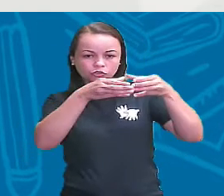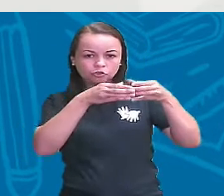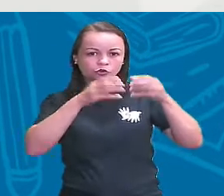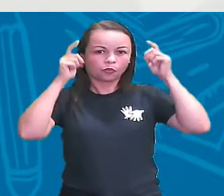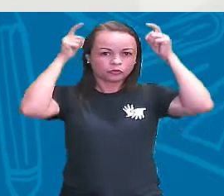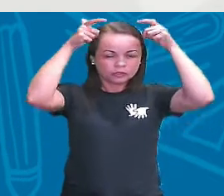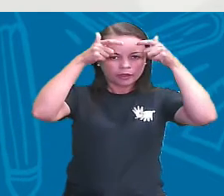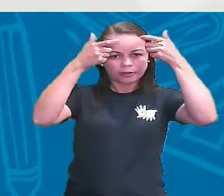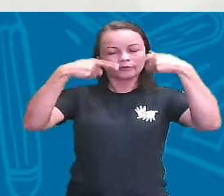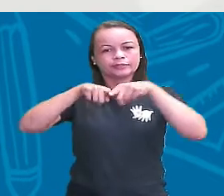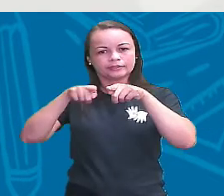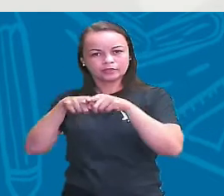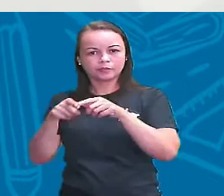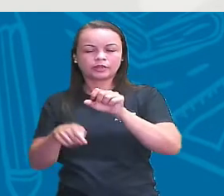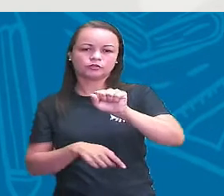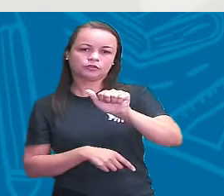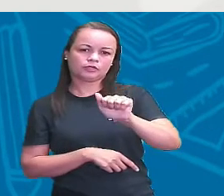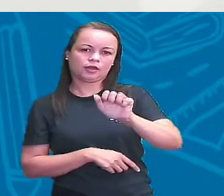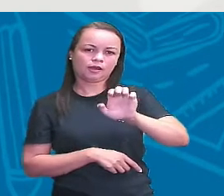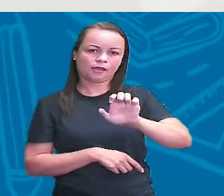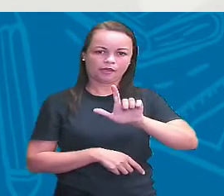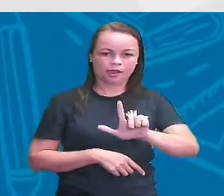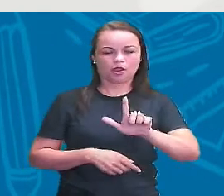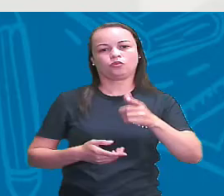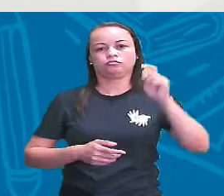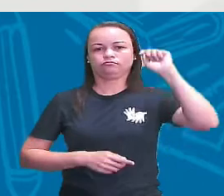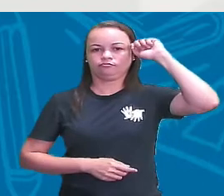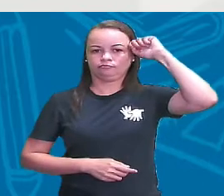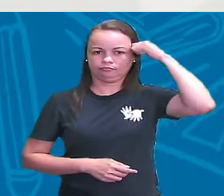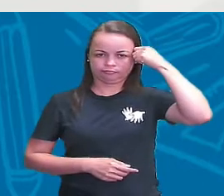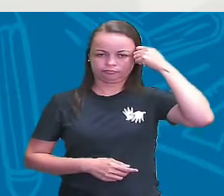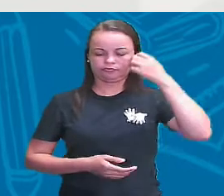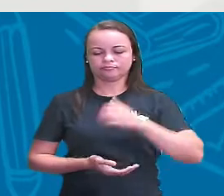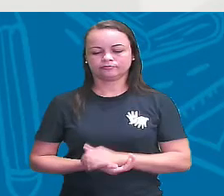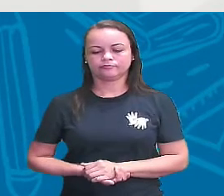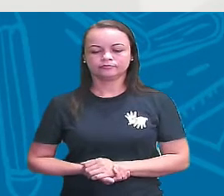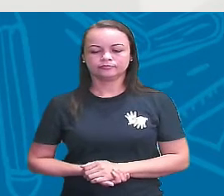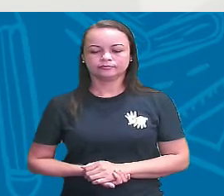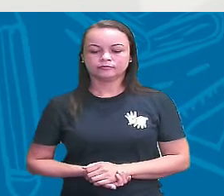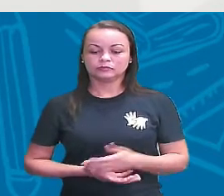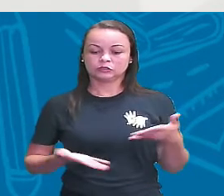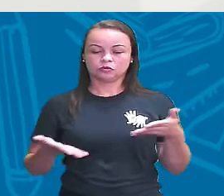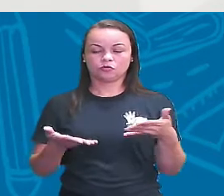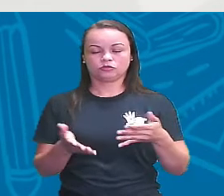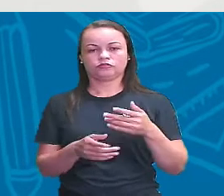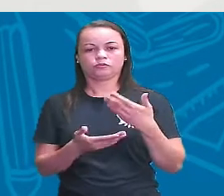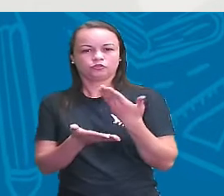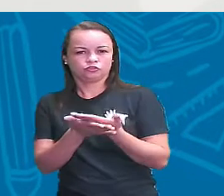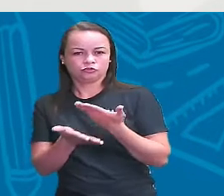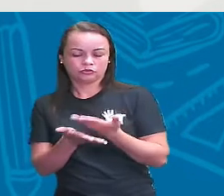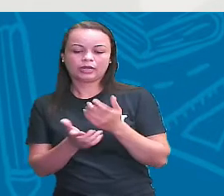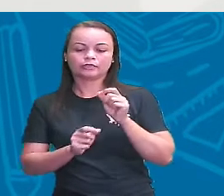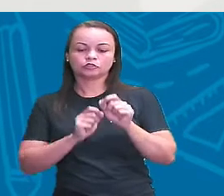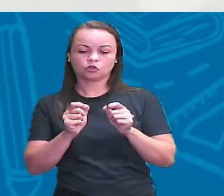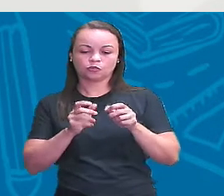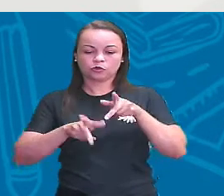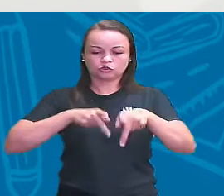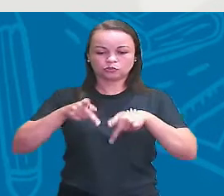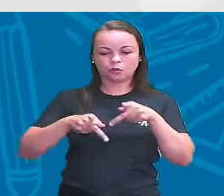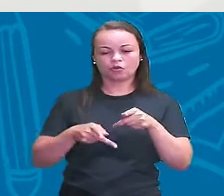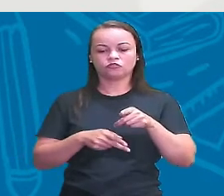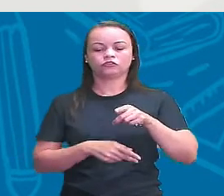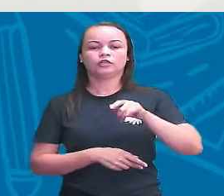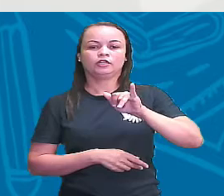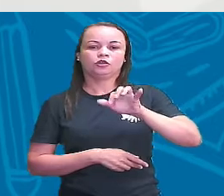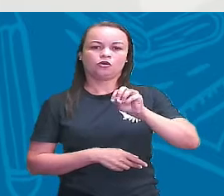de colonização da África, tá? E hoje a gente vai estudar aí os povos iorubais. Aí eu trago